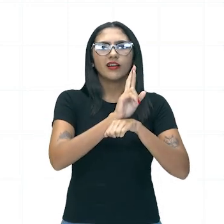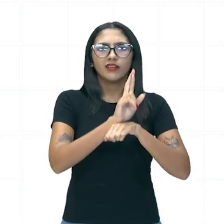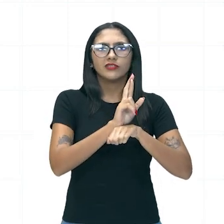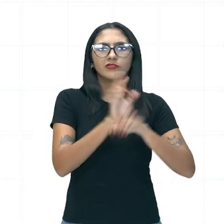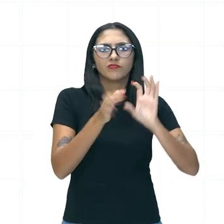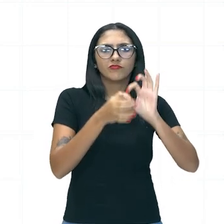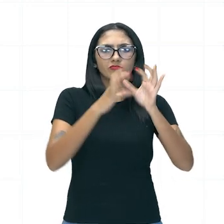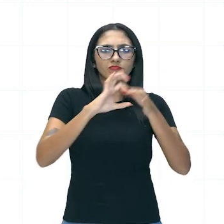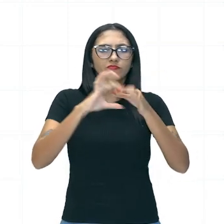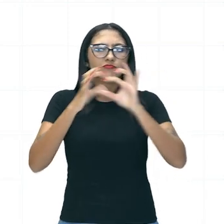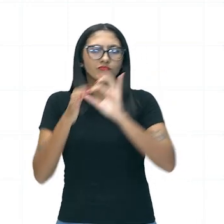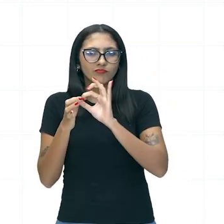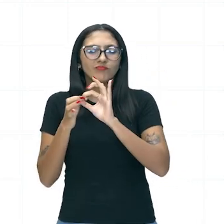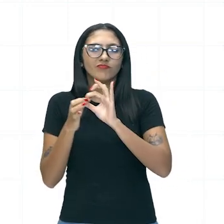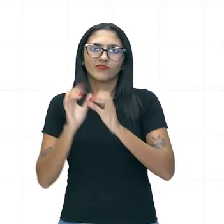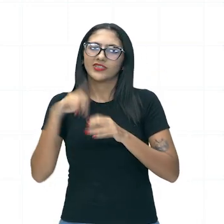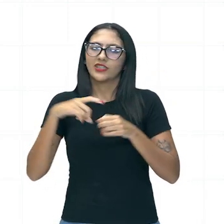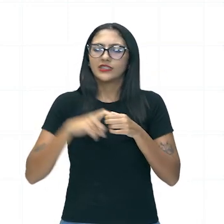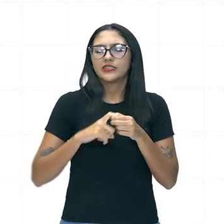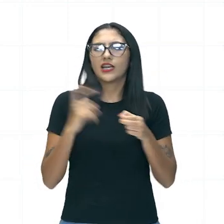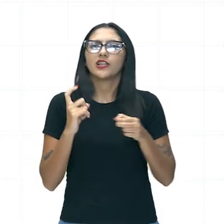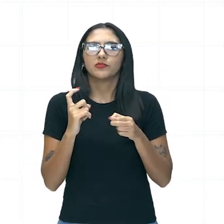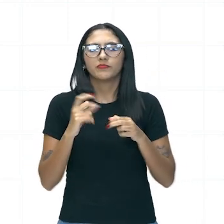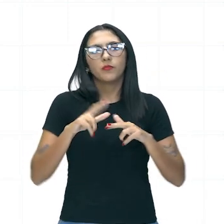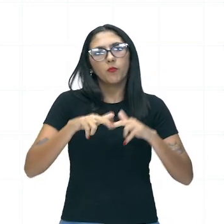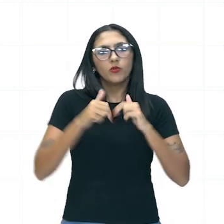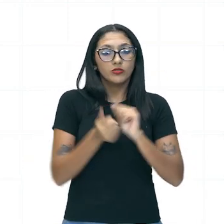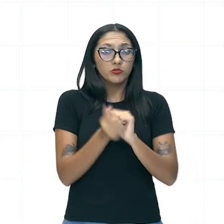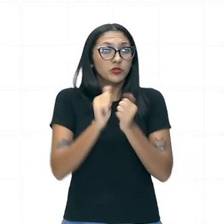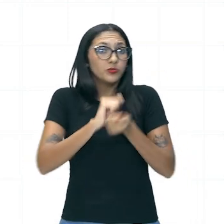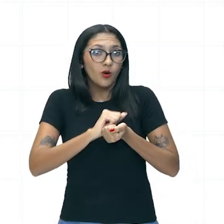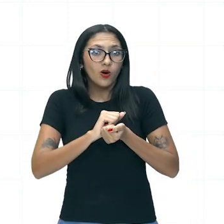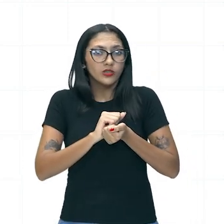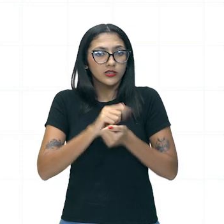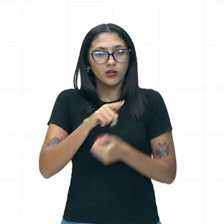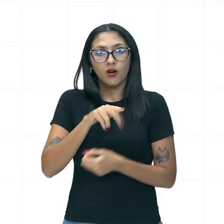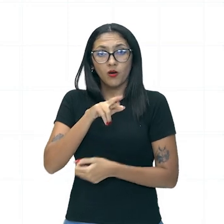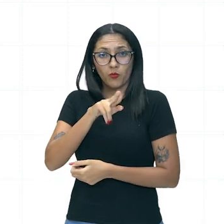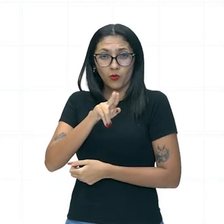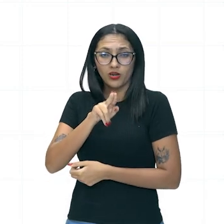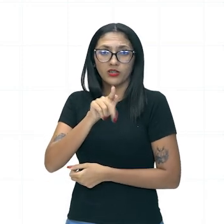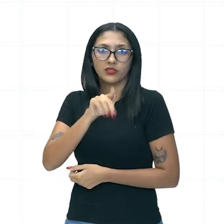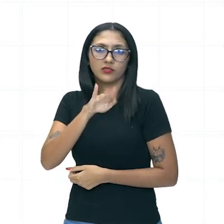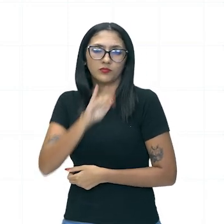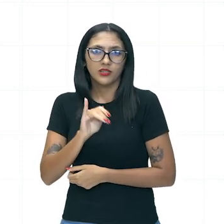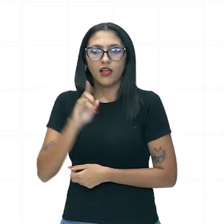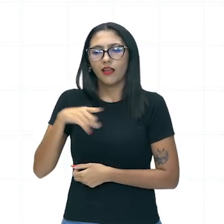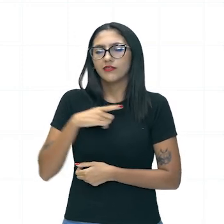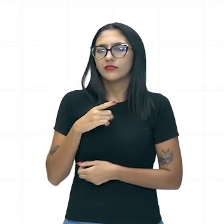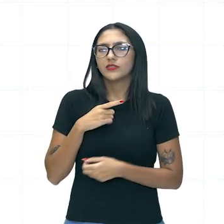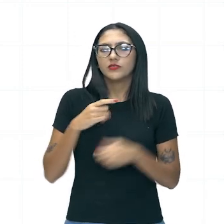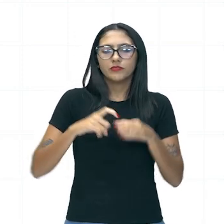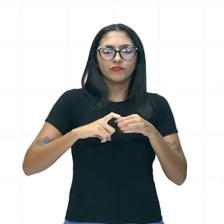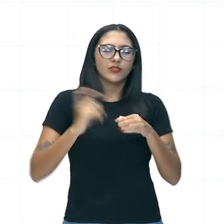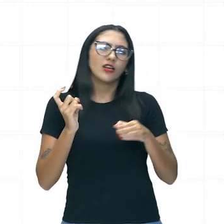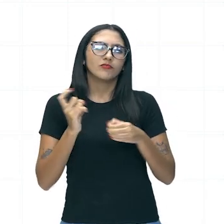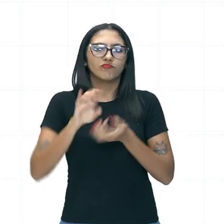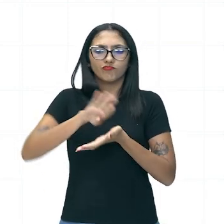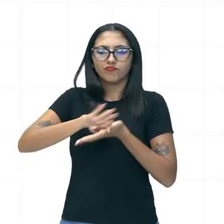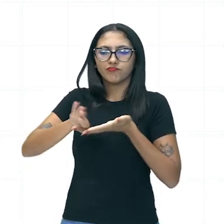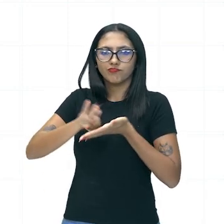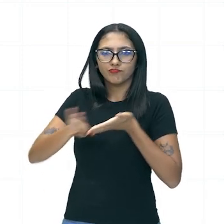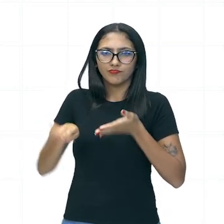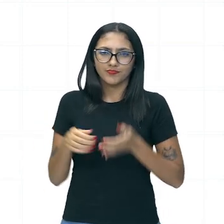Internacional, o COI, foi que o rugby ele foi retirado dos Jogos. Mas, numa reunião que teve lá